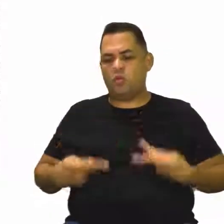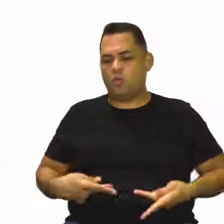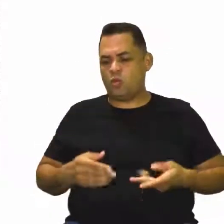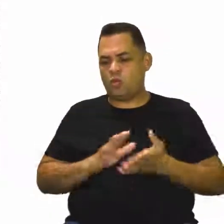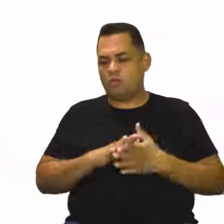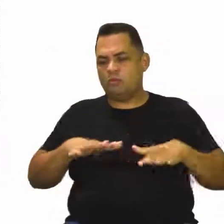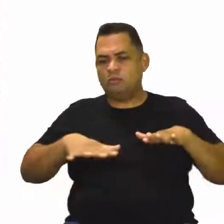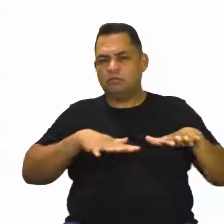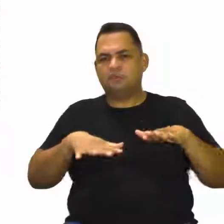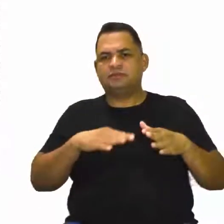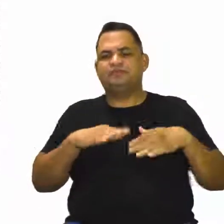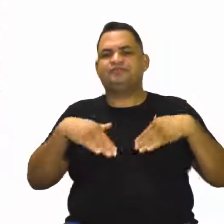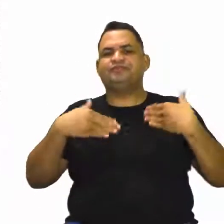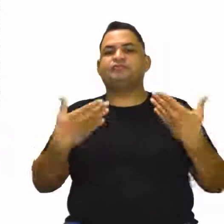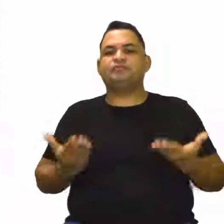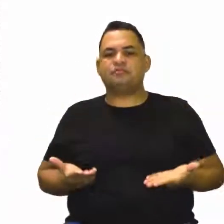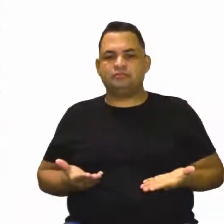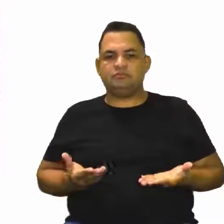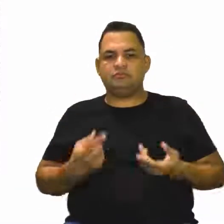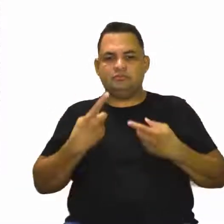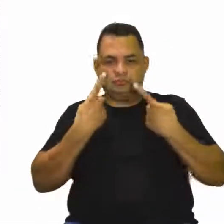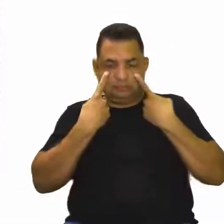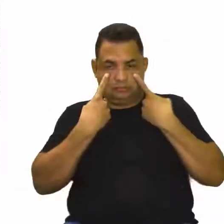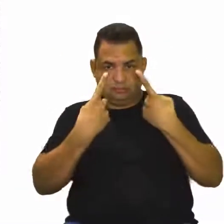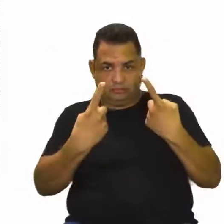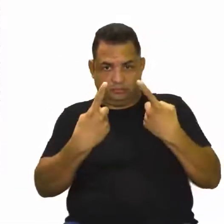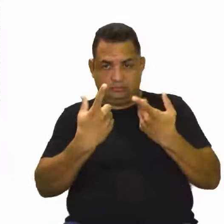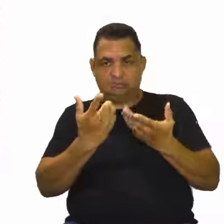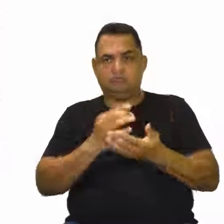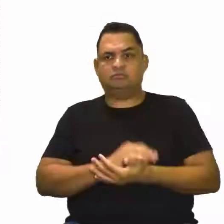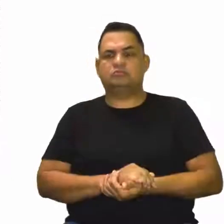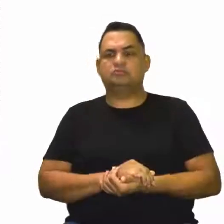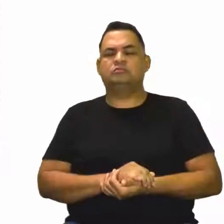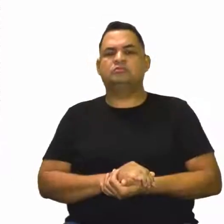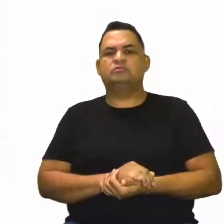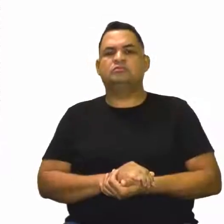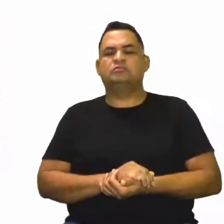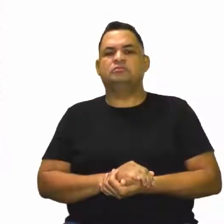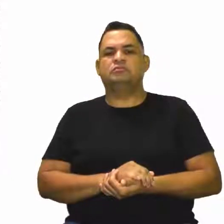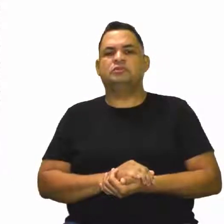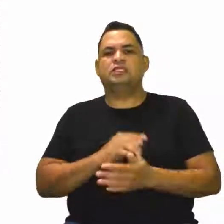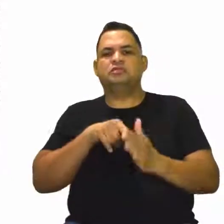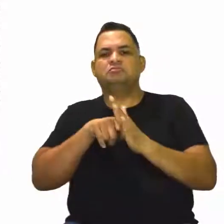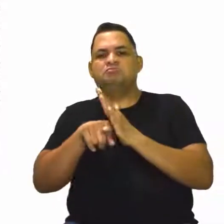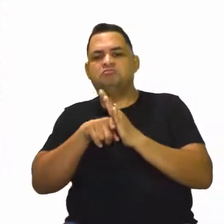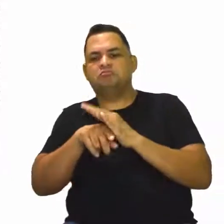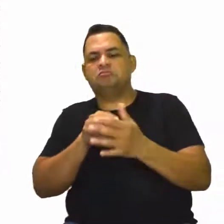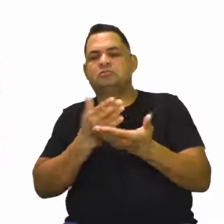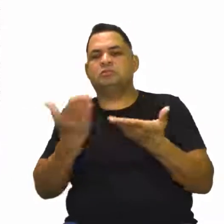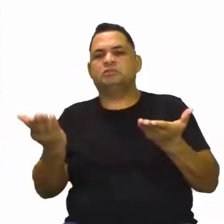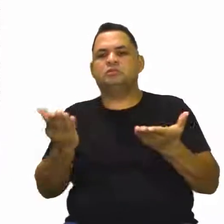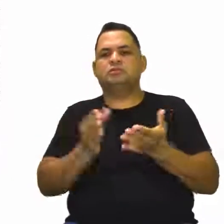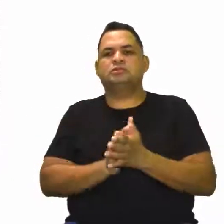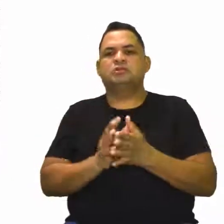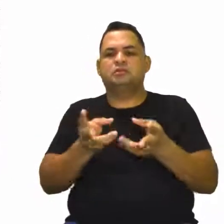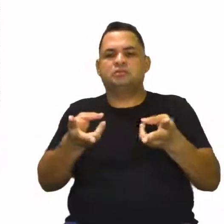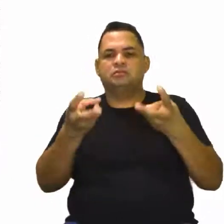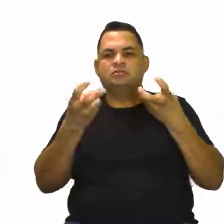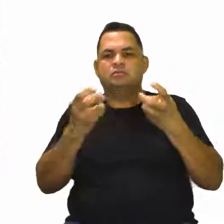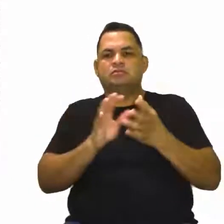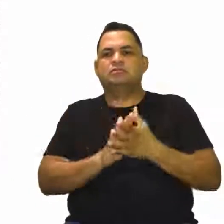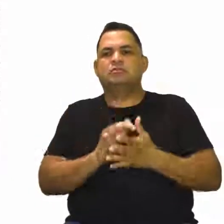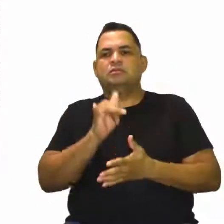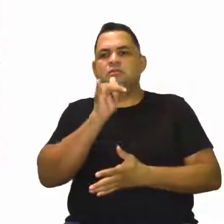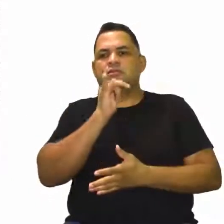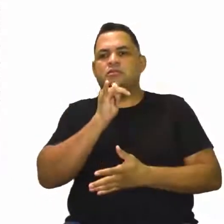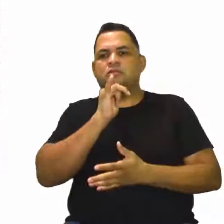movimento. E aí, quando a gente observa aí essas questões, observa aí as pesquisas, os estudos, a gente percebe aí, por exemplo, que